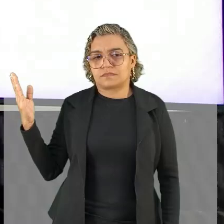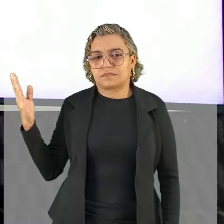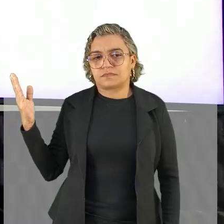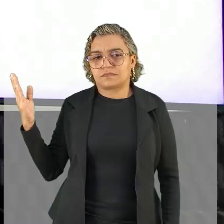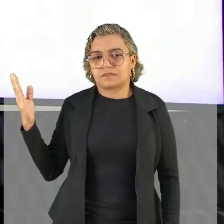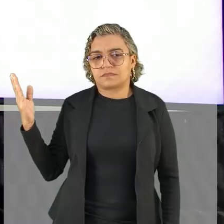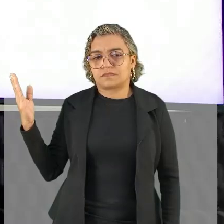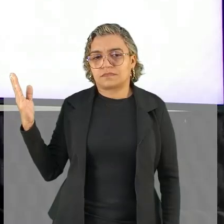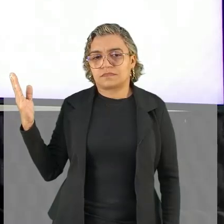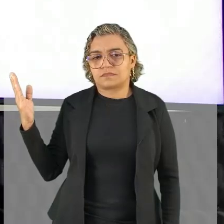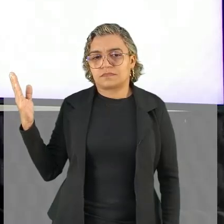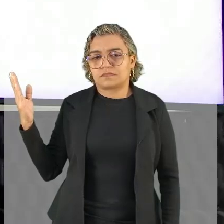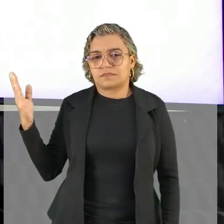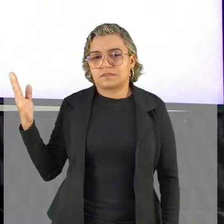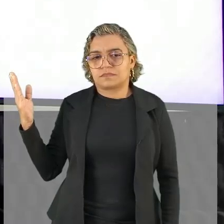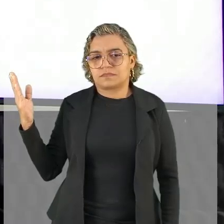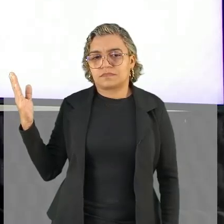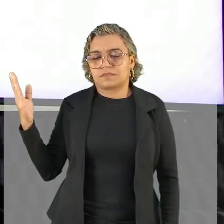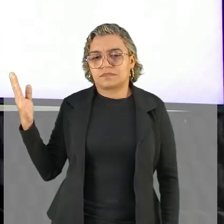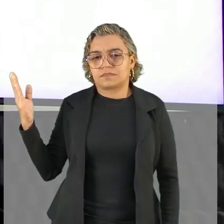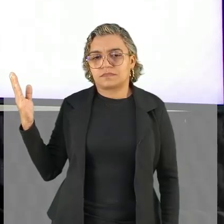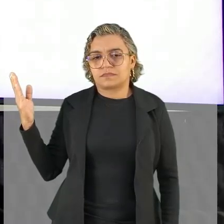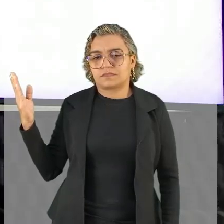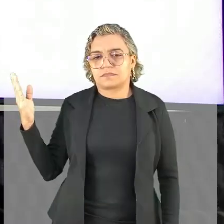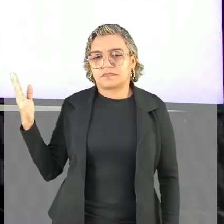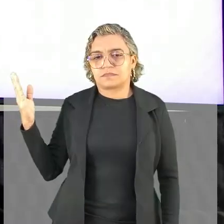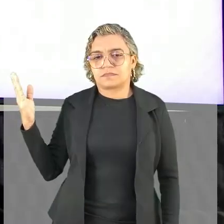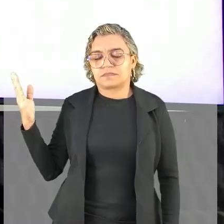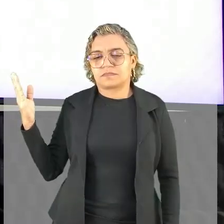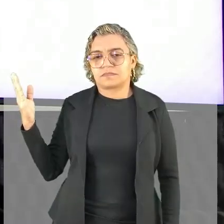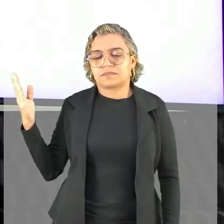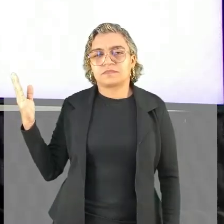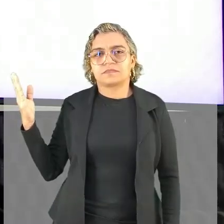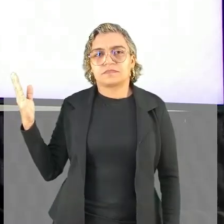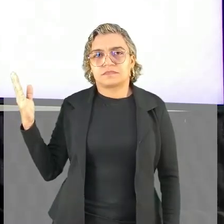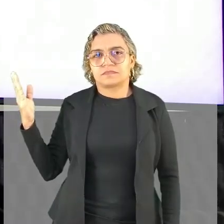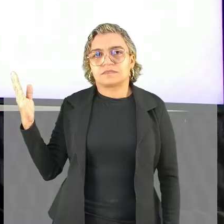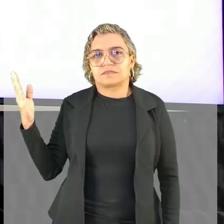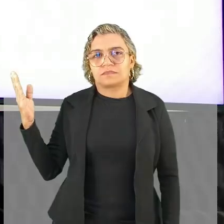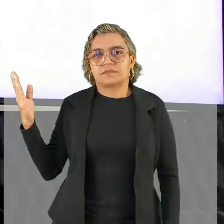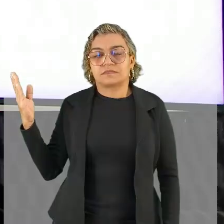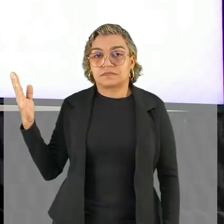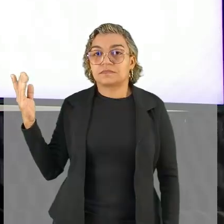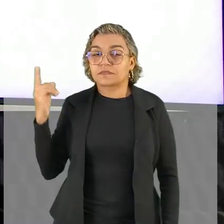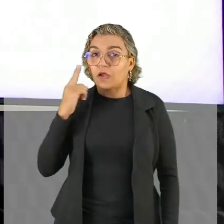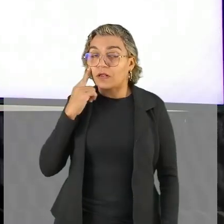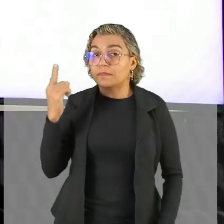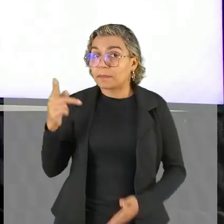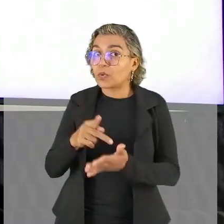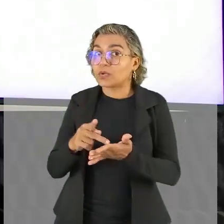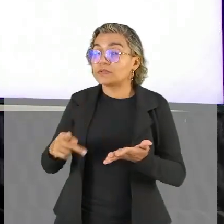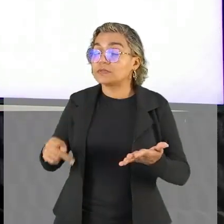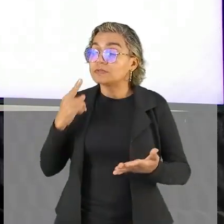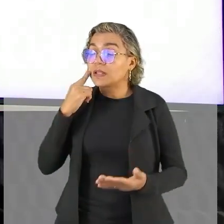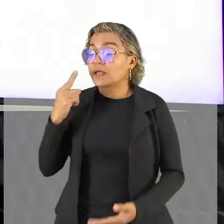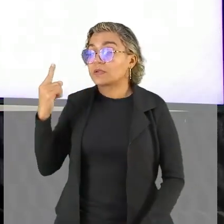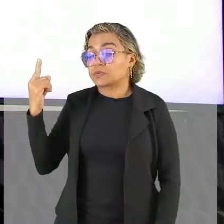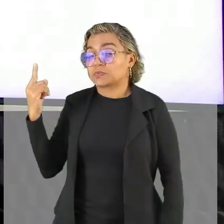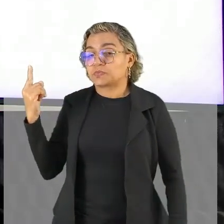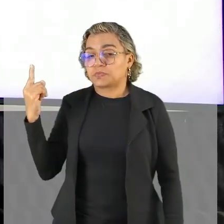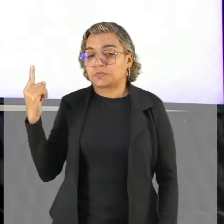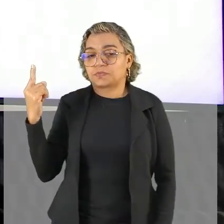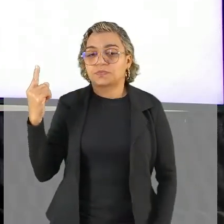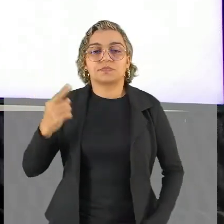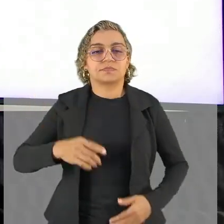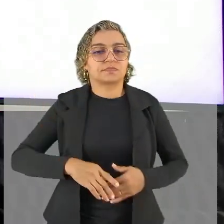palavras, ainda úmidas e impregnadas de sono, rolam num rio difícil e se transforma em